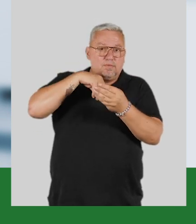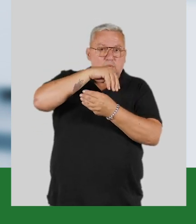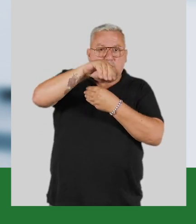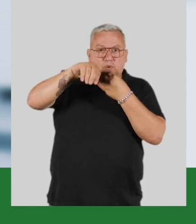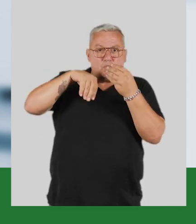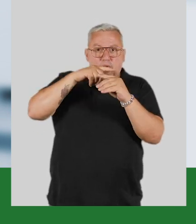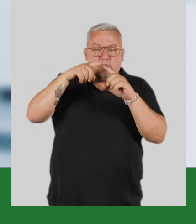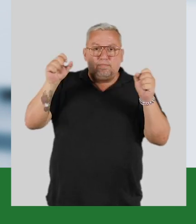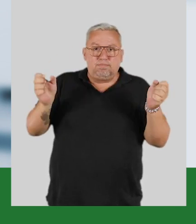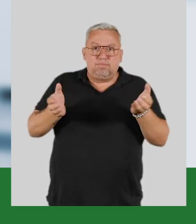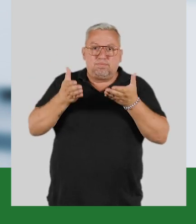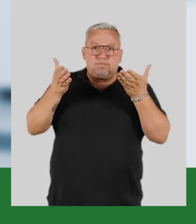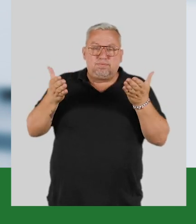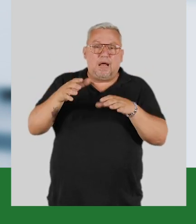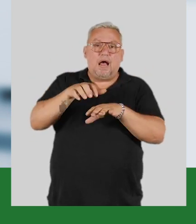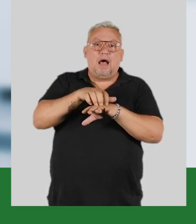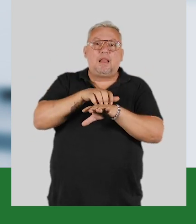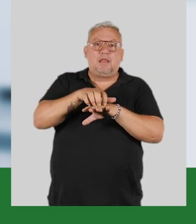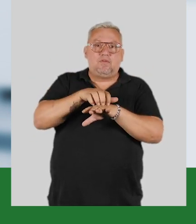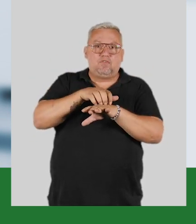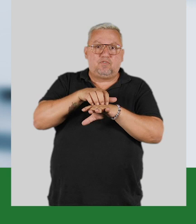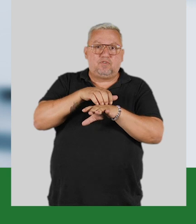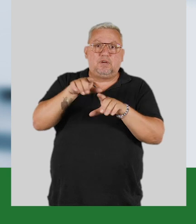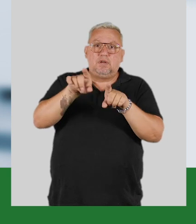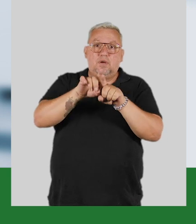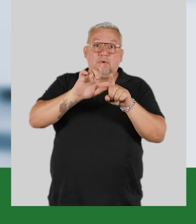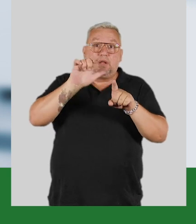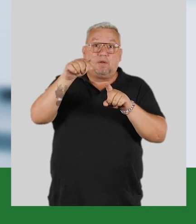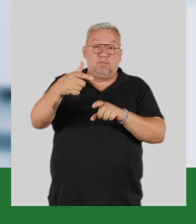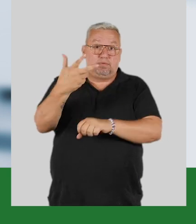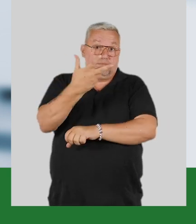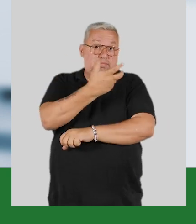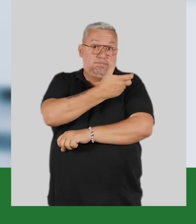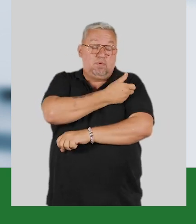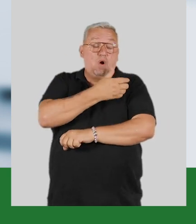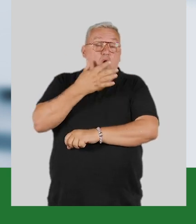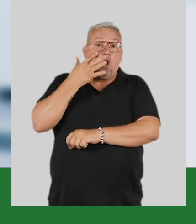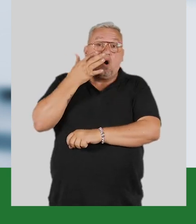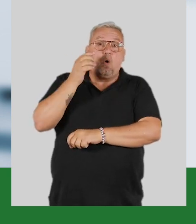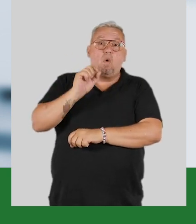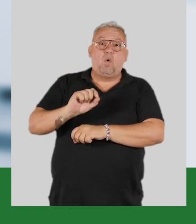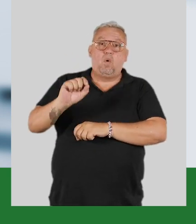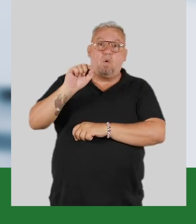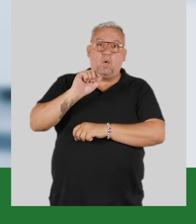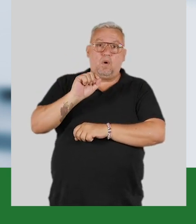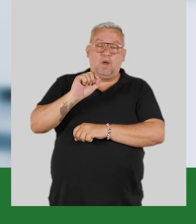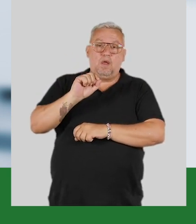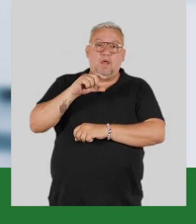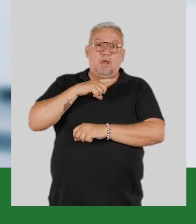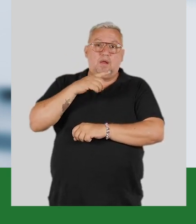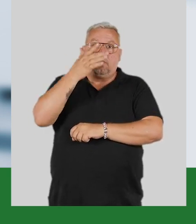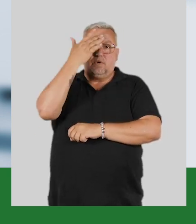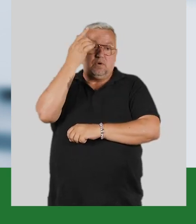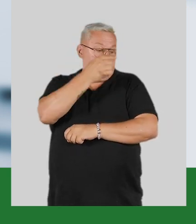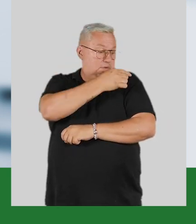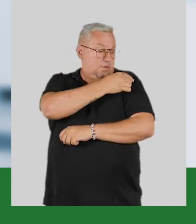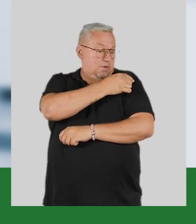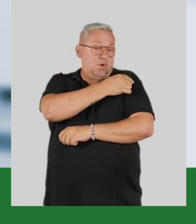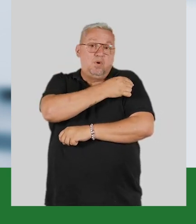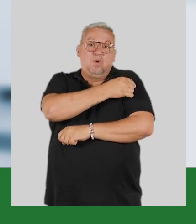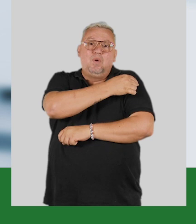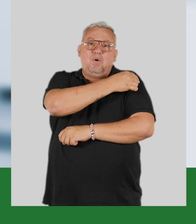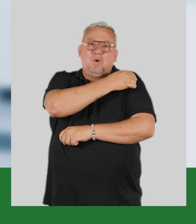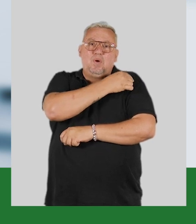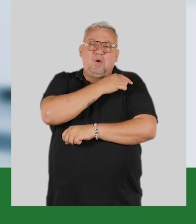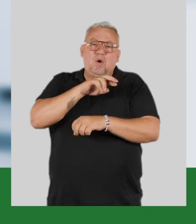podem estimular alergias. E após a vacinação, é sempre bom observar o ponto da vacinação. Tem pessoas que têm